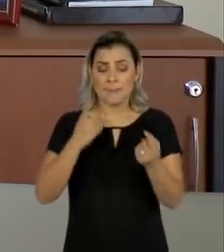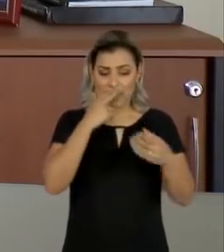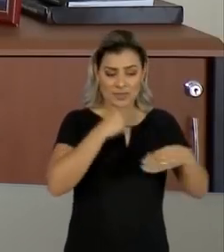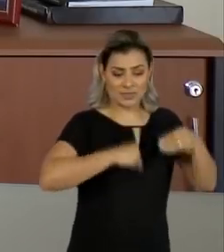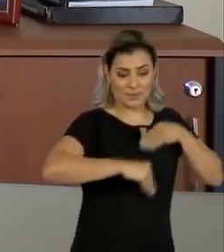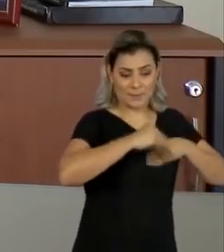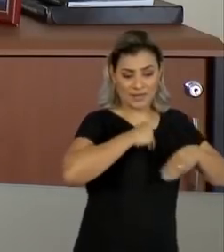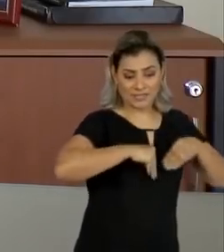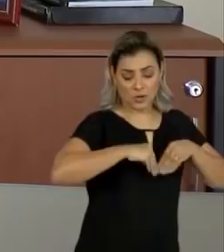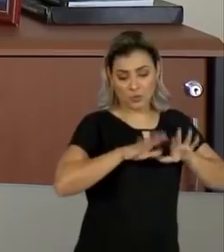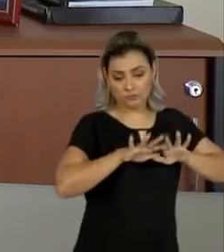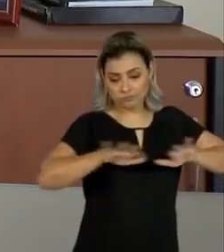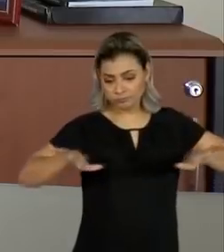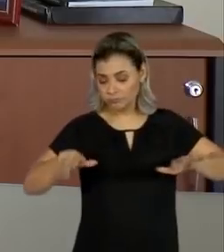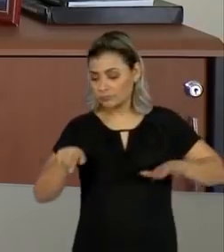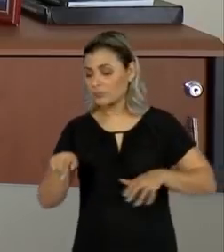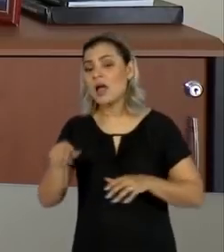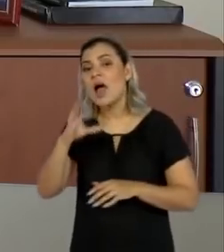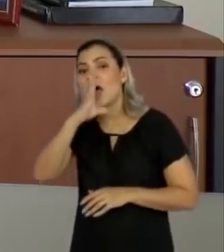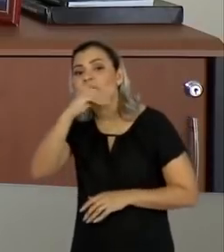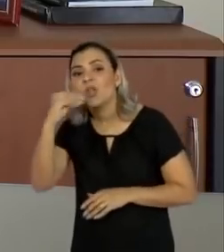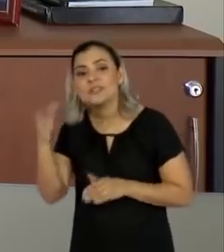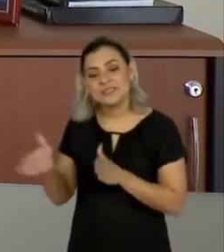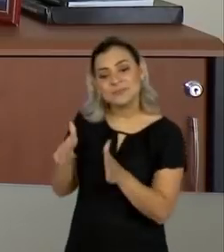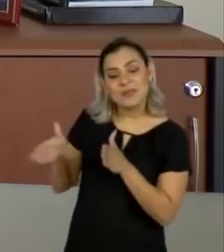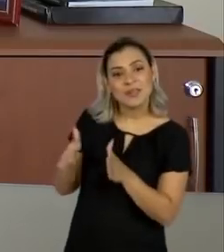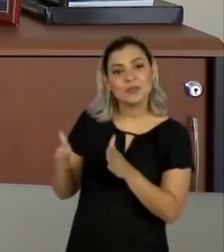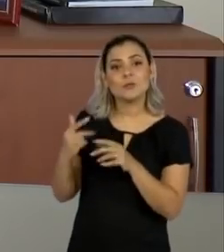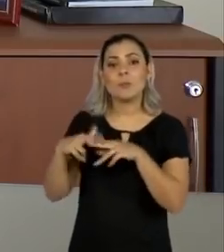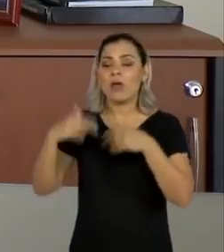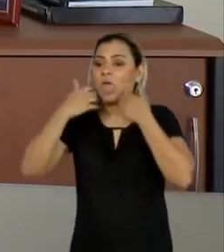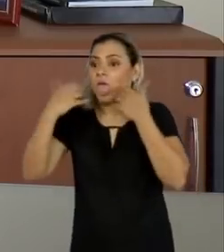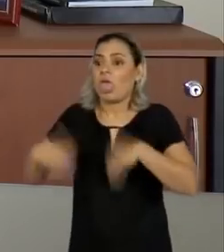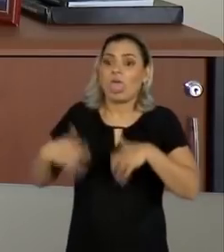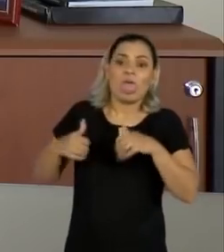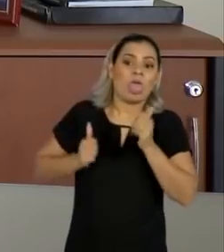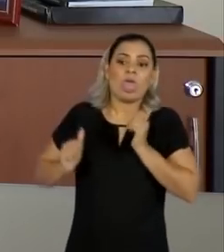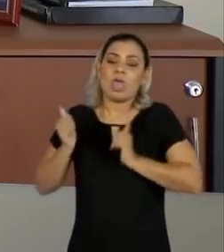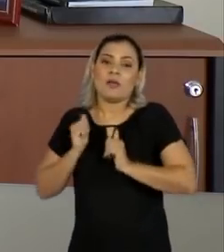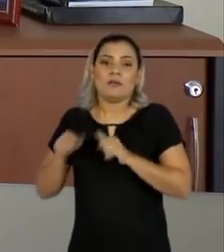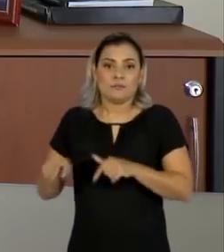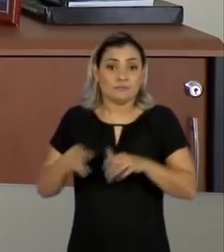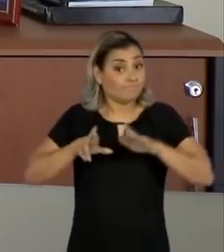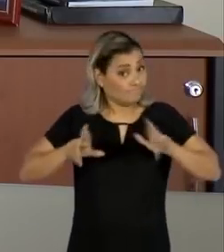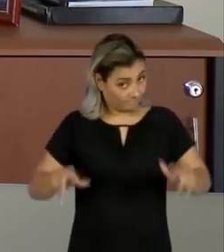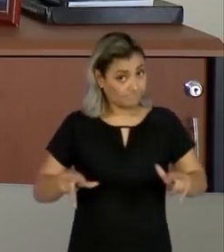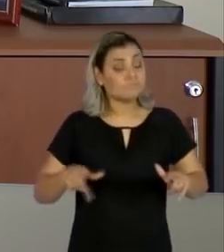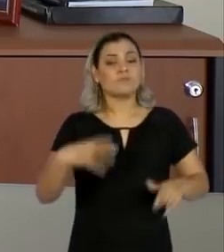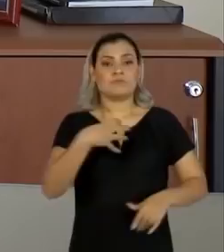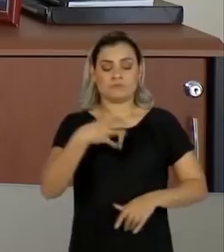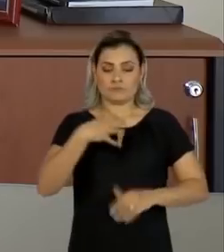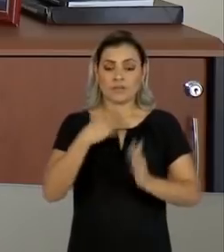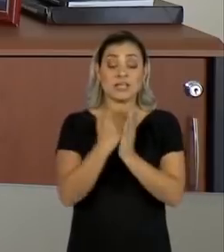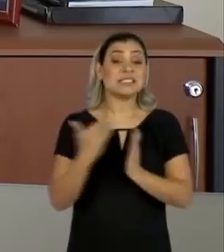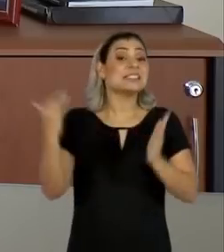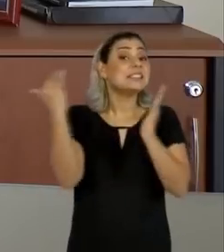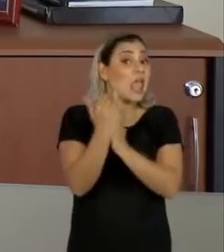da adolescência? Principalmente através do excesso de isolamento, mudanças